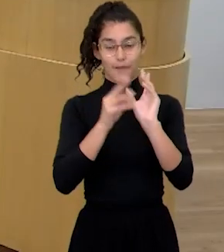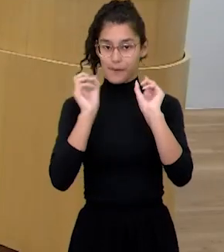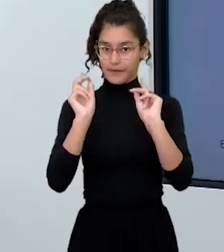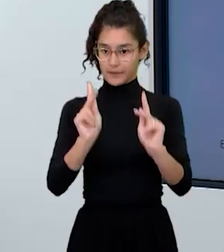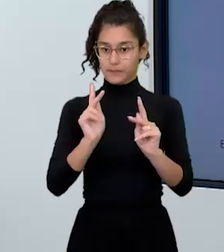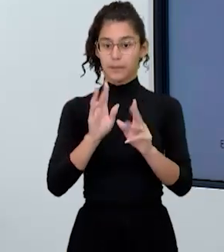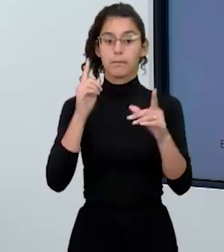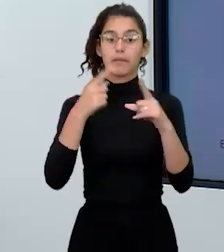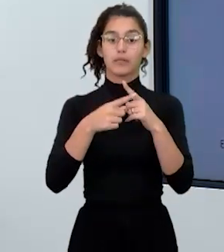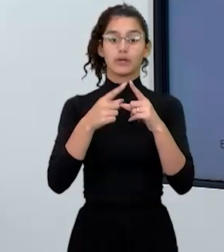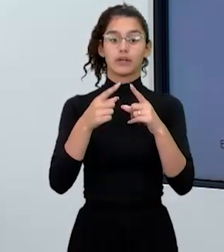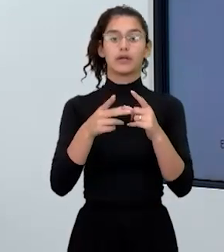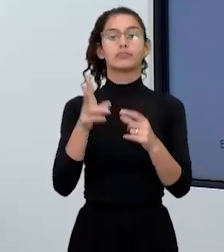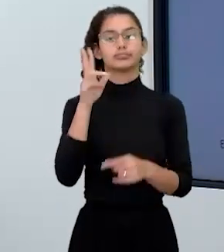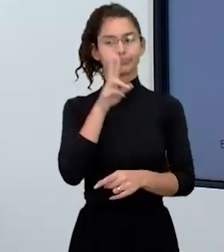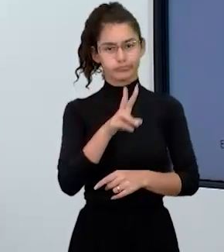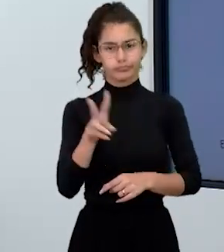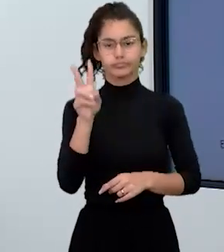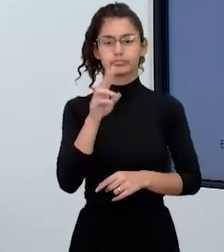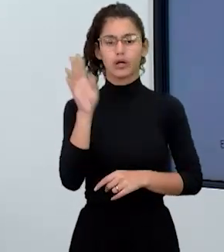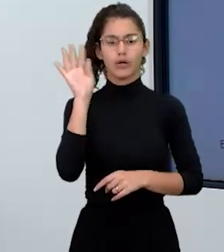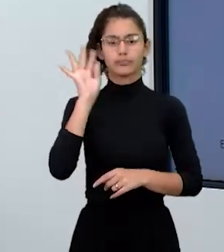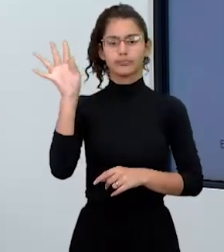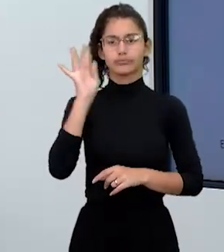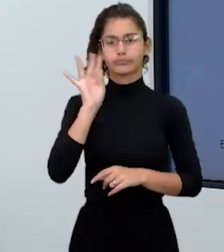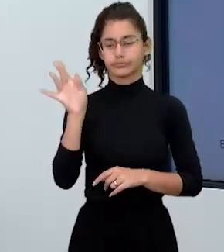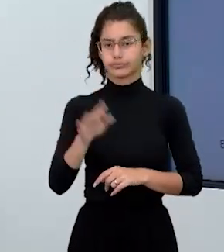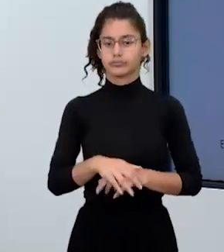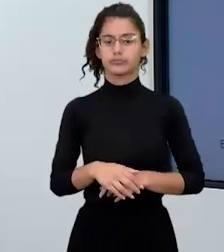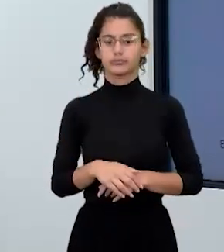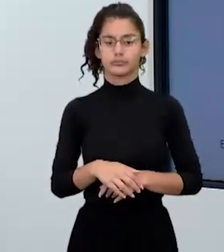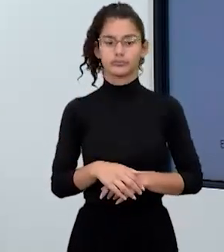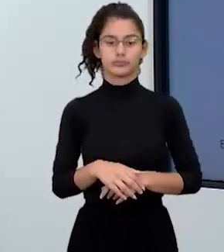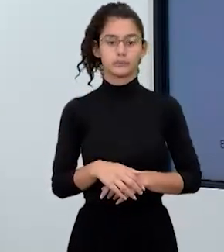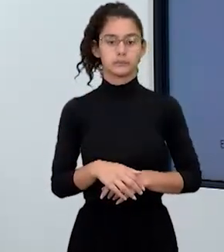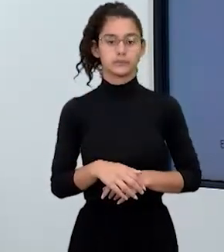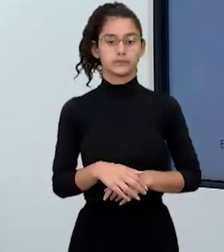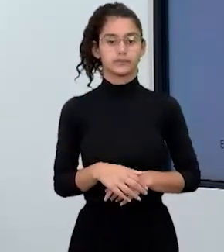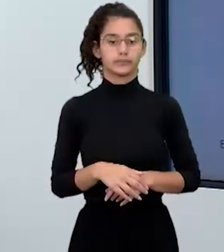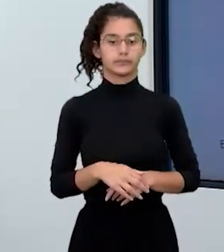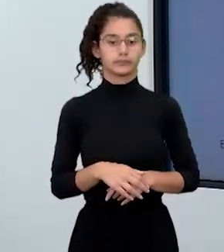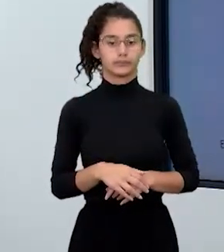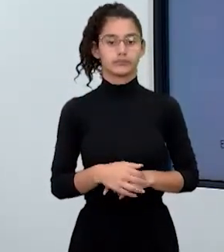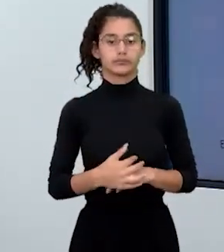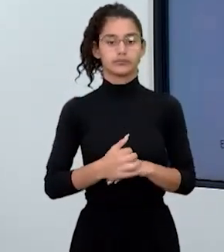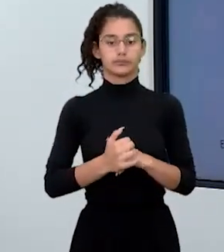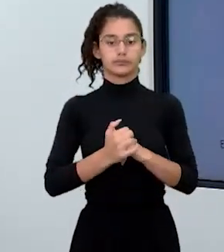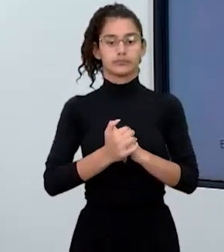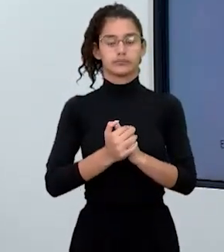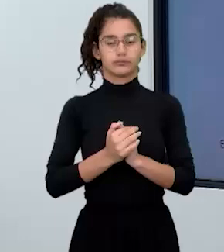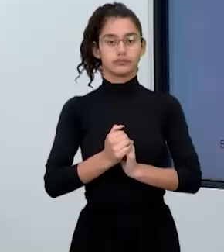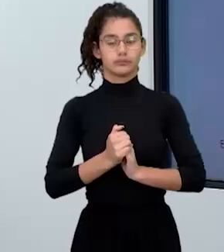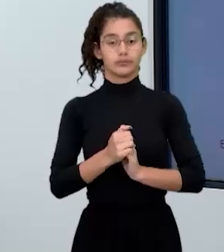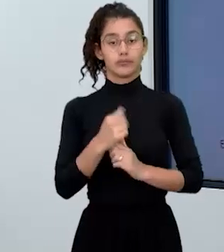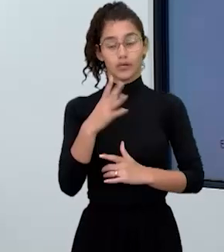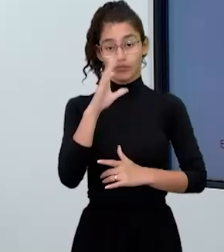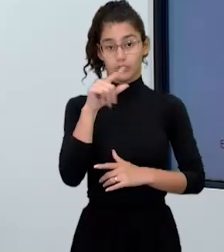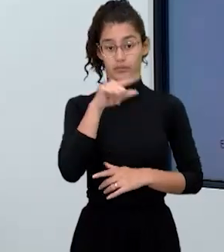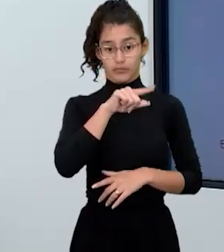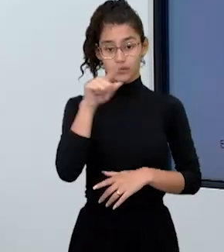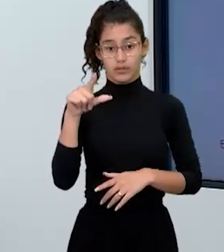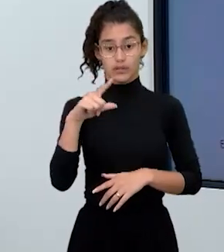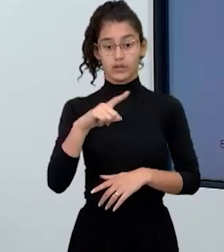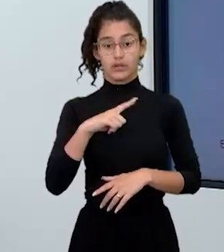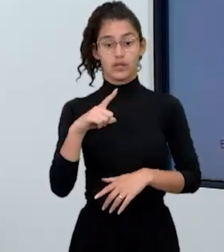bom? Porque distrai mesmo. Pelo menos a mim, sim, tá? Então aí, a gente falou um pouquinho para vocês